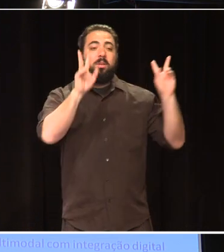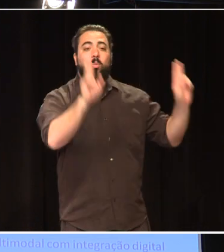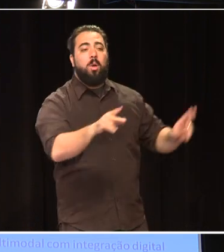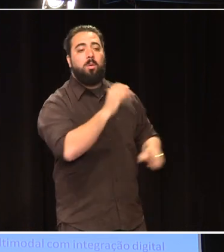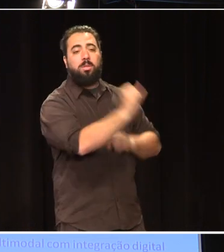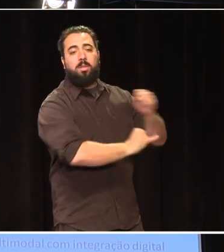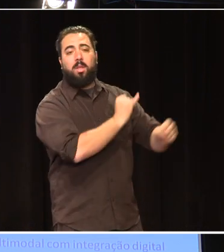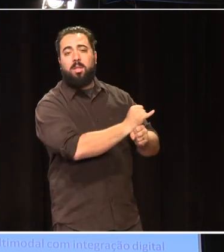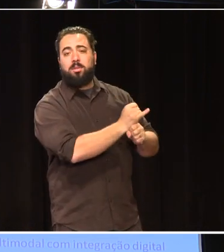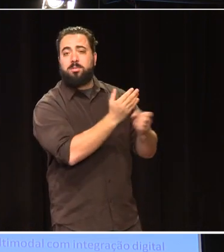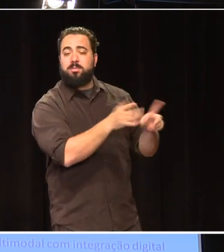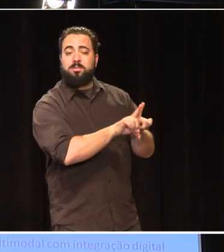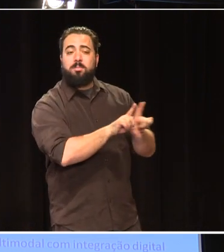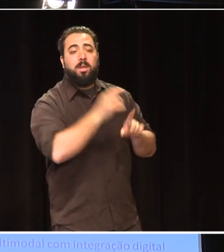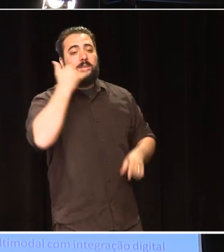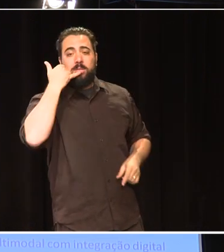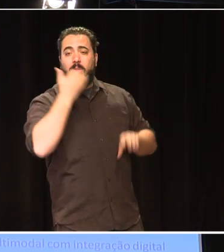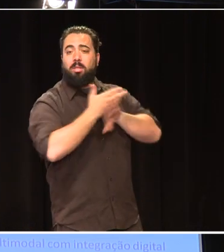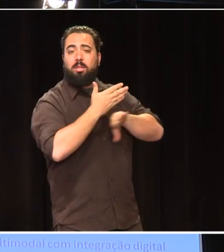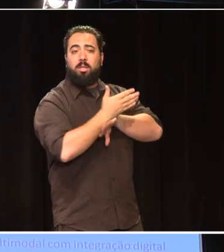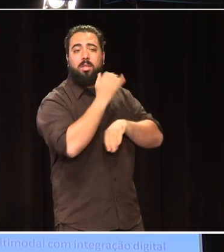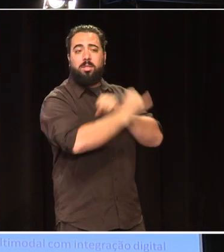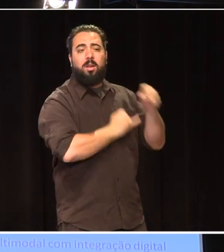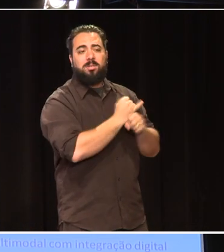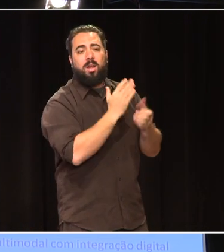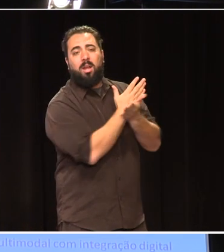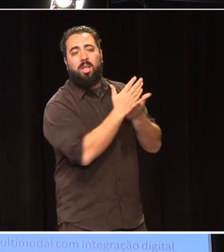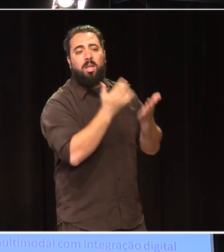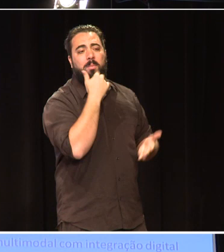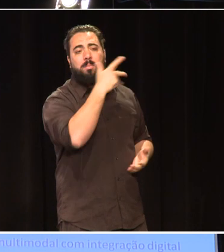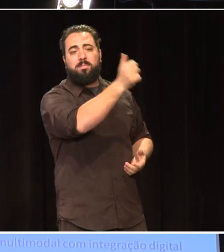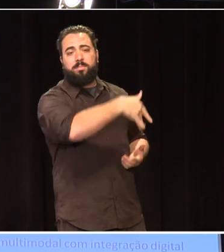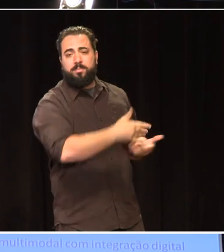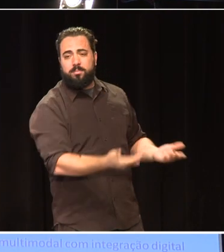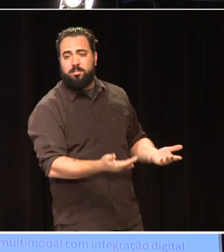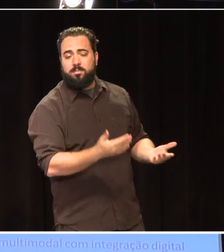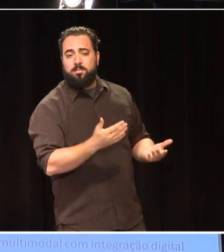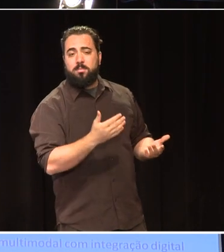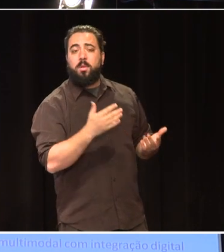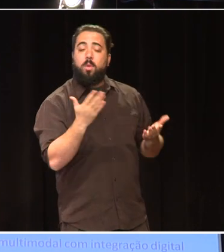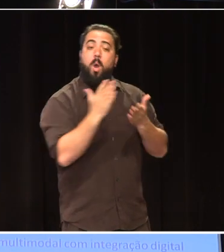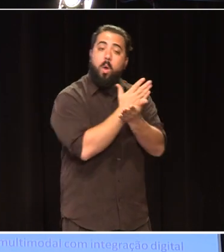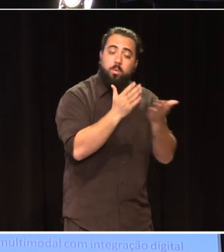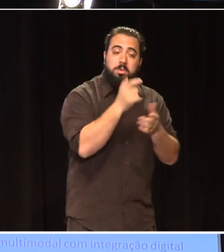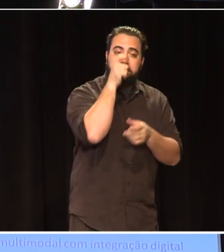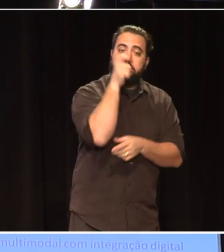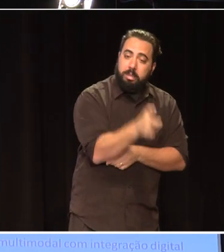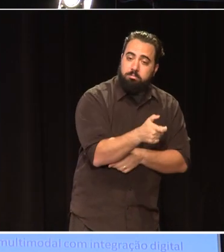ao celular, né, o acesso à internet. Algumas coisas não valem a pena, outras valem. Então, assim, como ela falou,